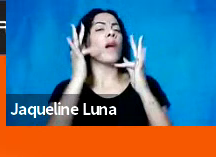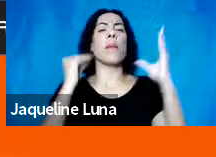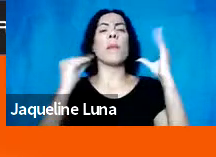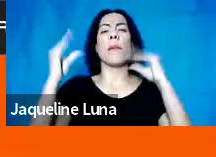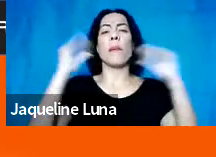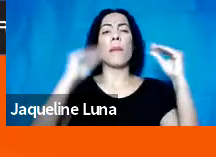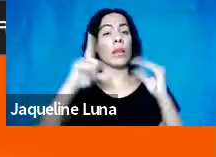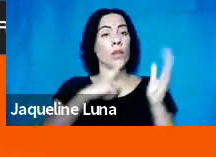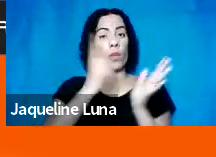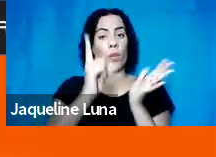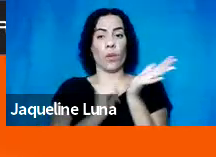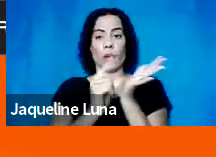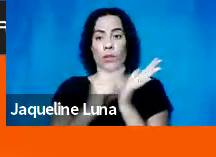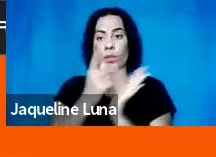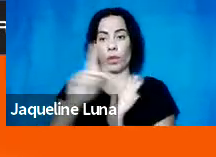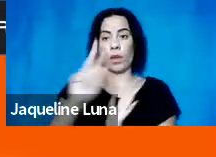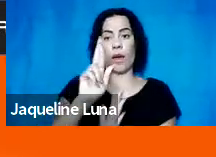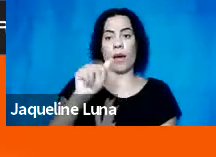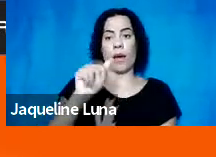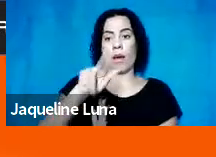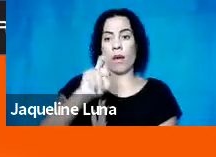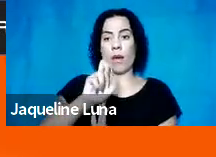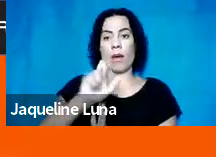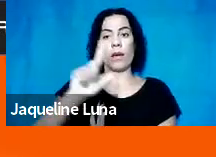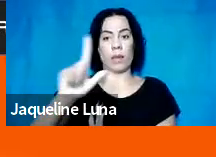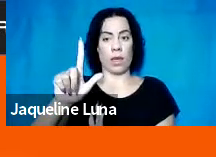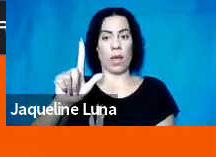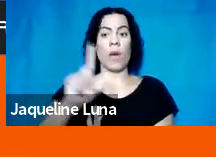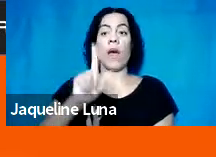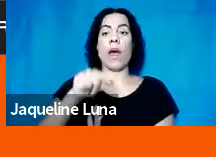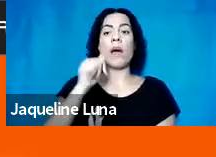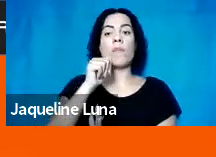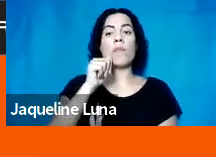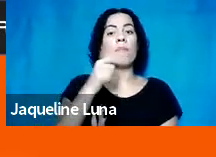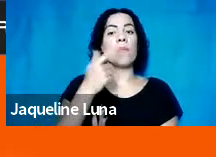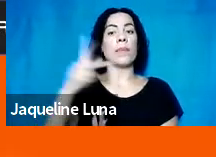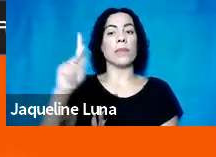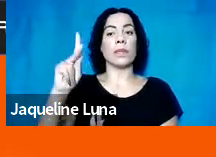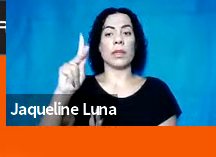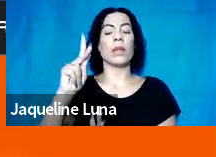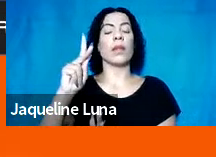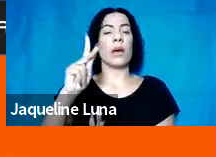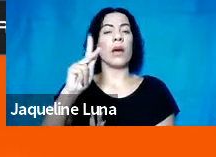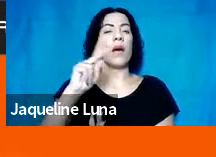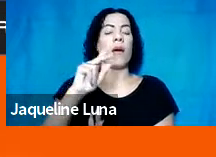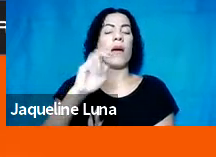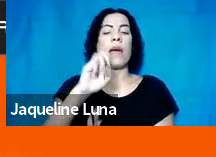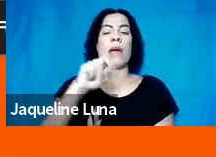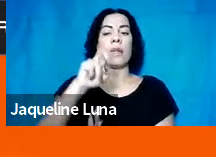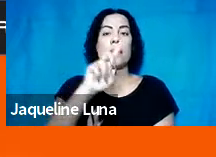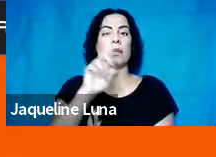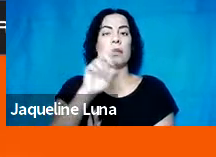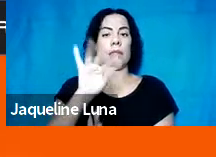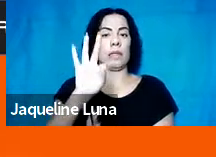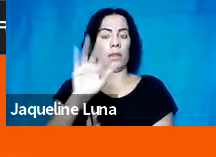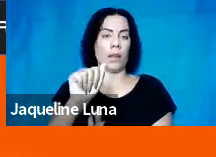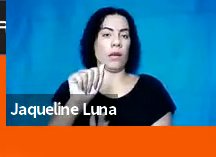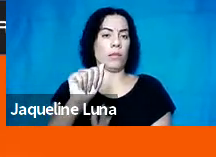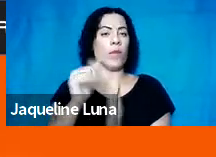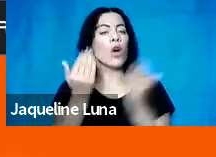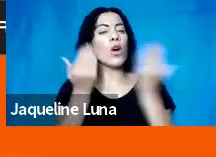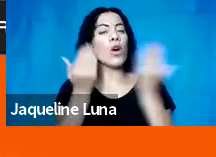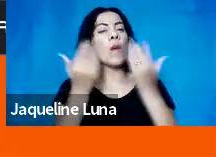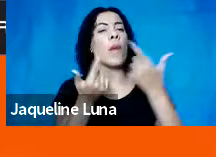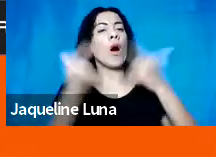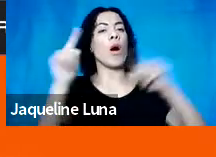Raquel Aguiari, da Inesita Araújo, sobre, e aí relativo às outras epidemias, né,